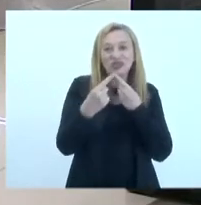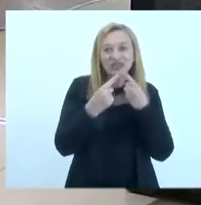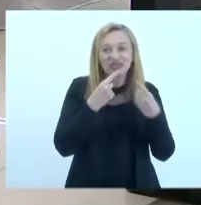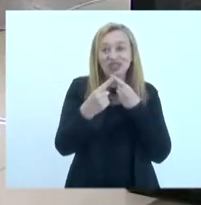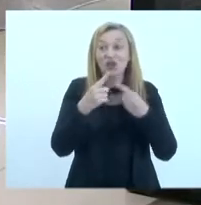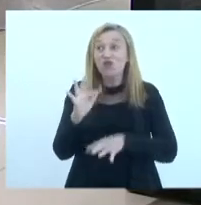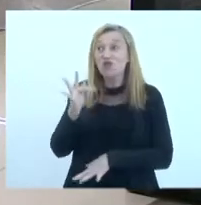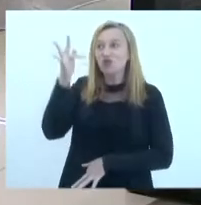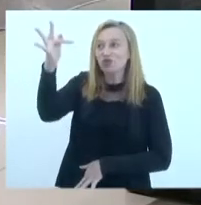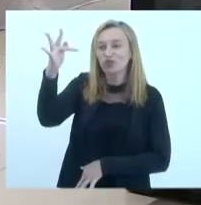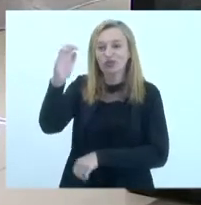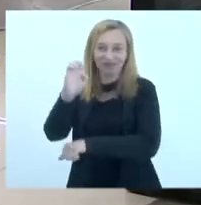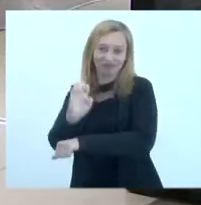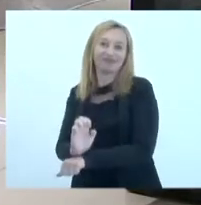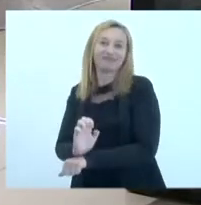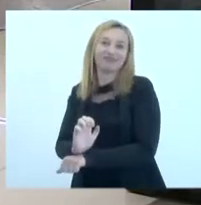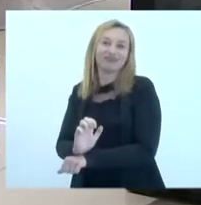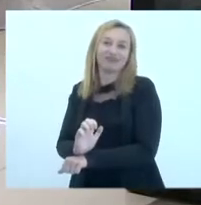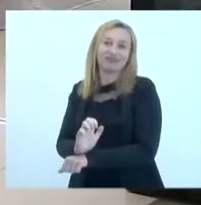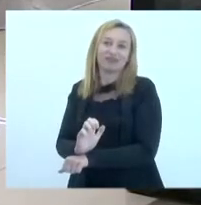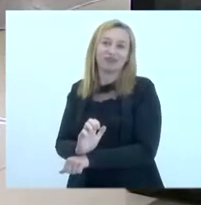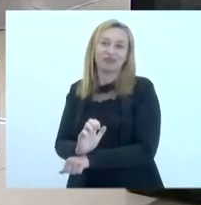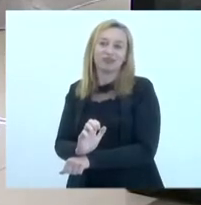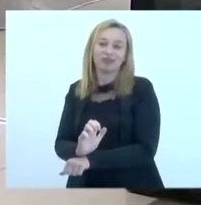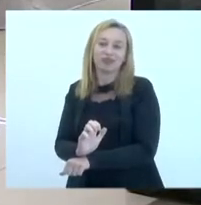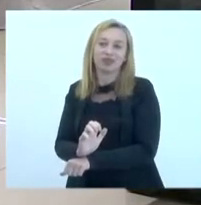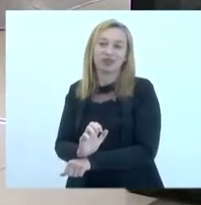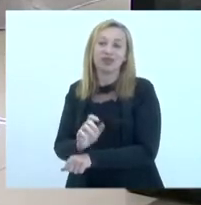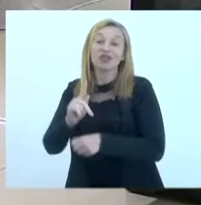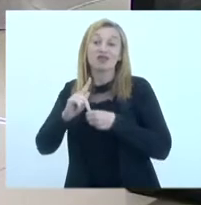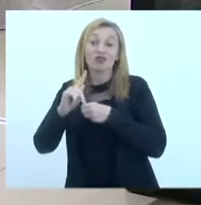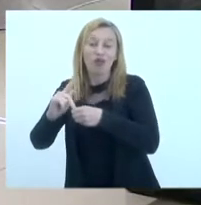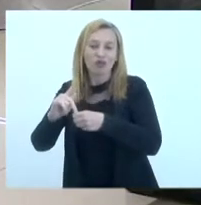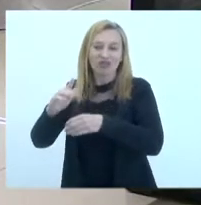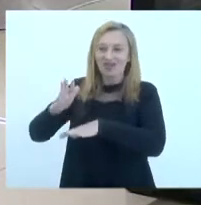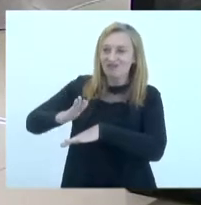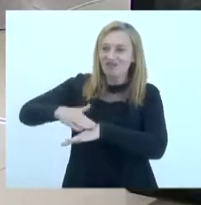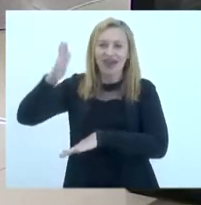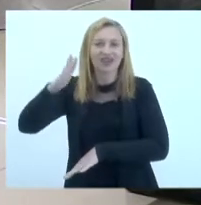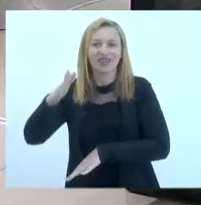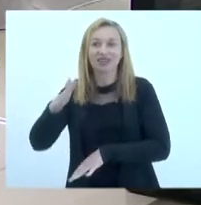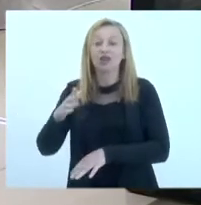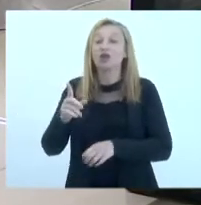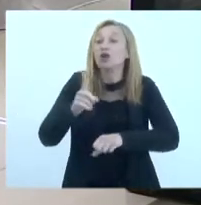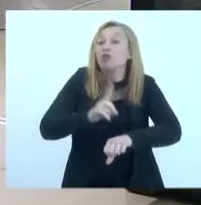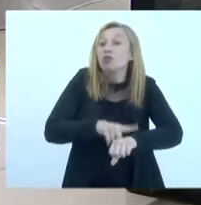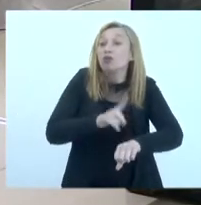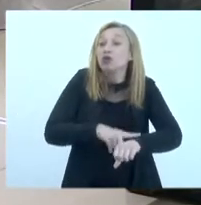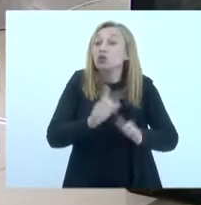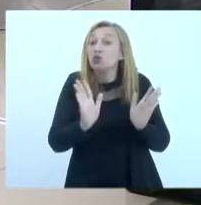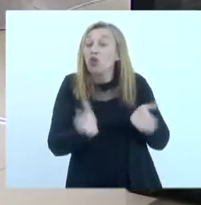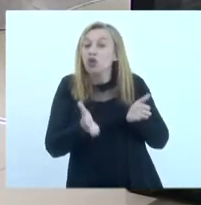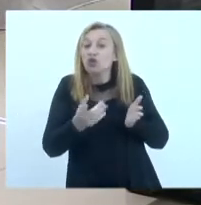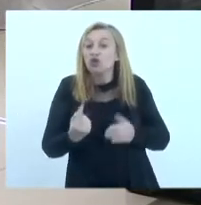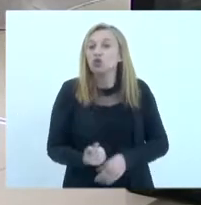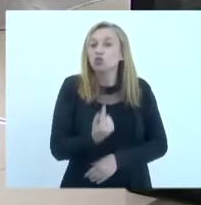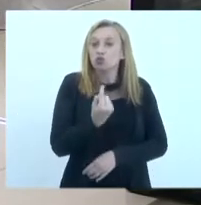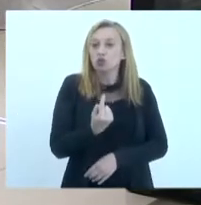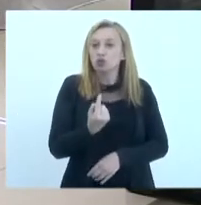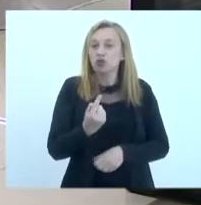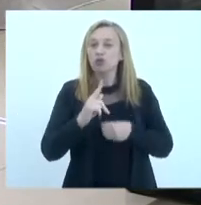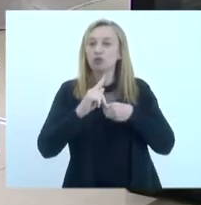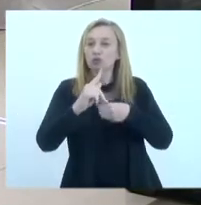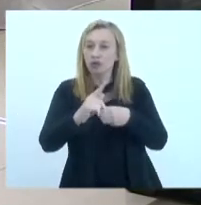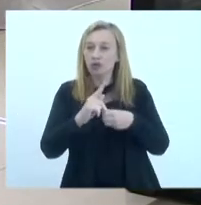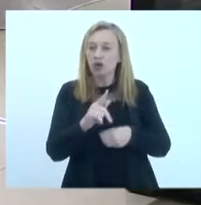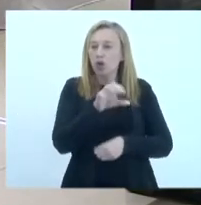o futuro do Estado para além dos royalties. O Estado vive hoje um momento único. O preço do barril do